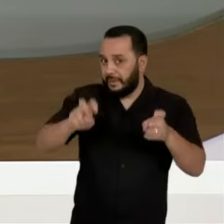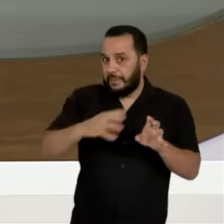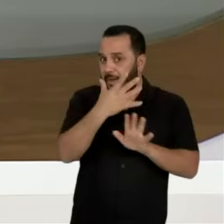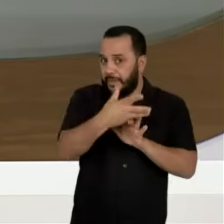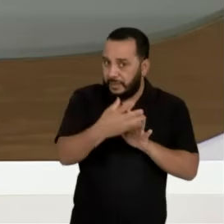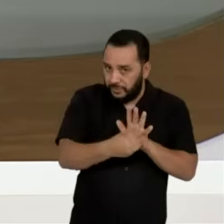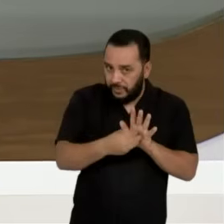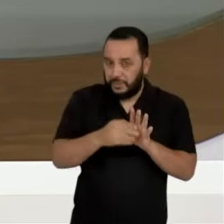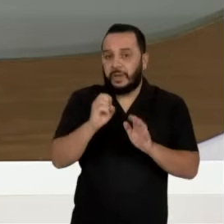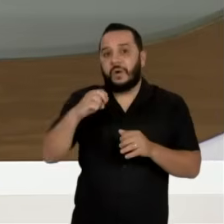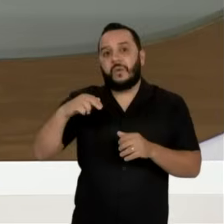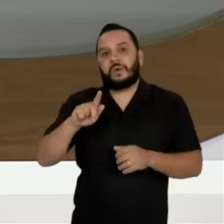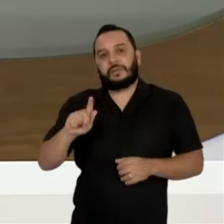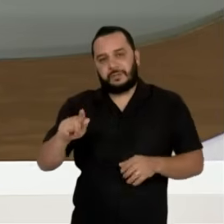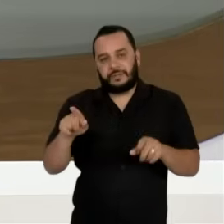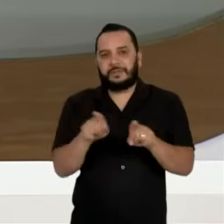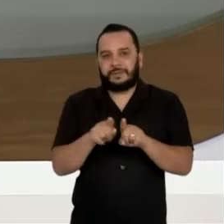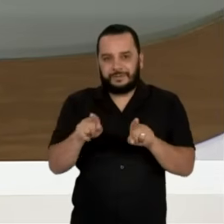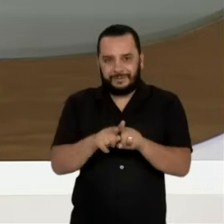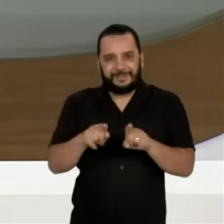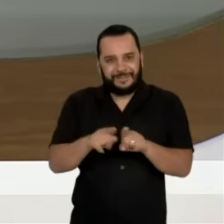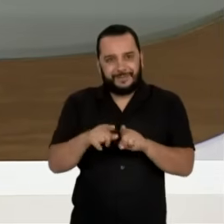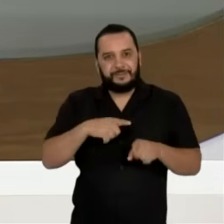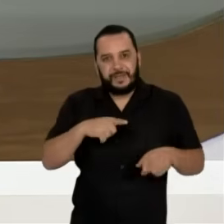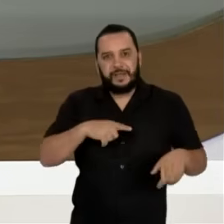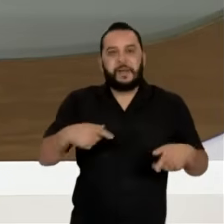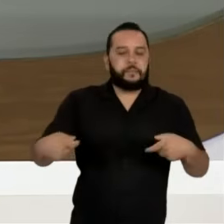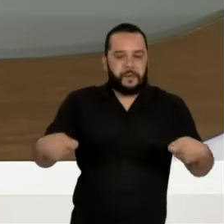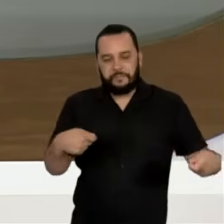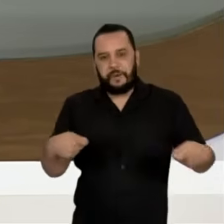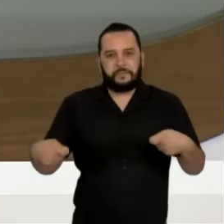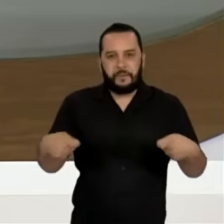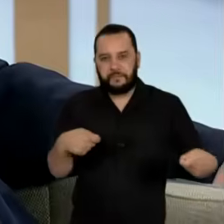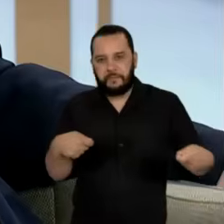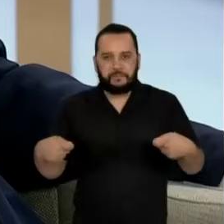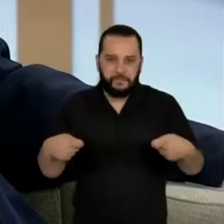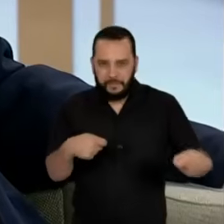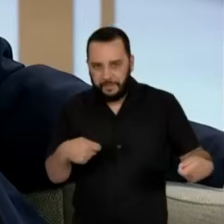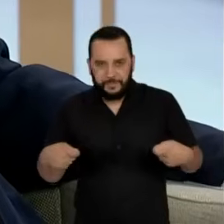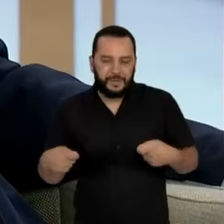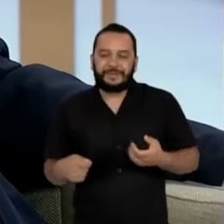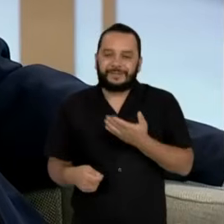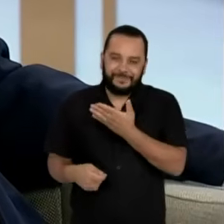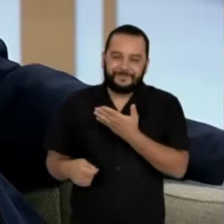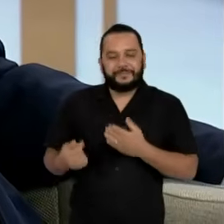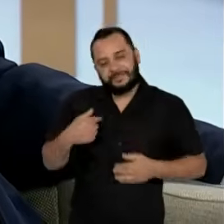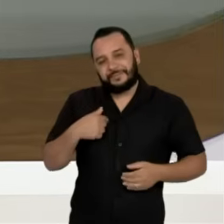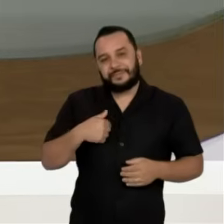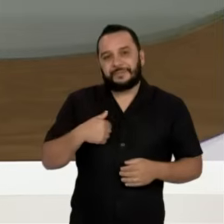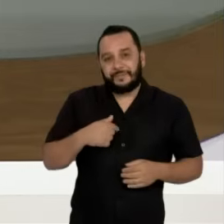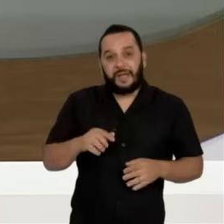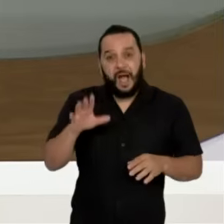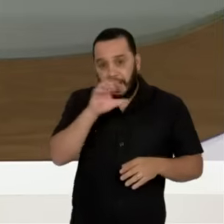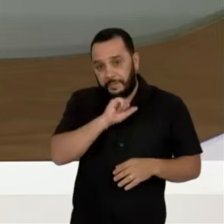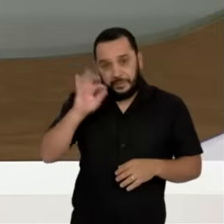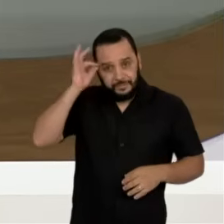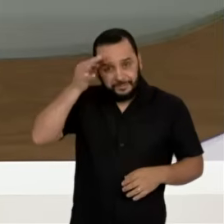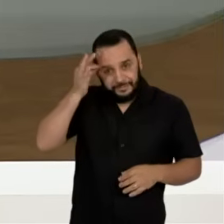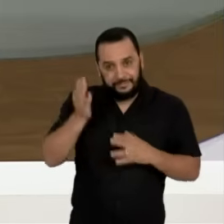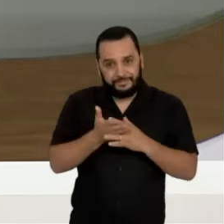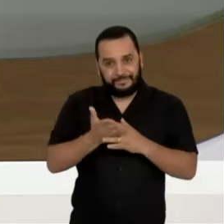falando de ONG, a gente está falando de cabo de guerra, para ficar aqui numa expressão usada pelo nosso entrevistado. É um segundinho só,